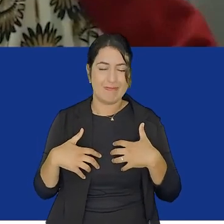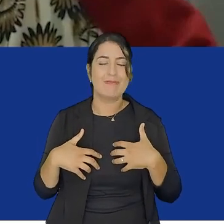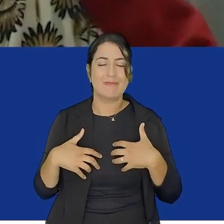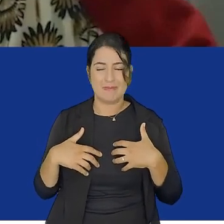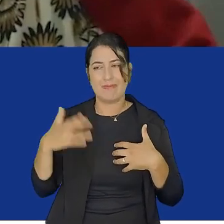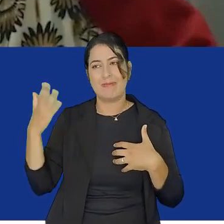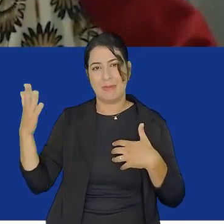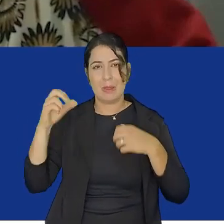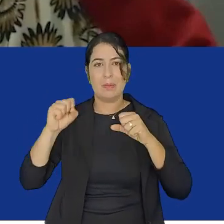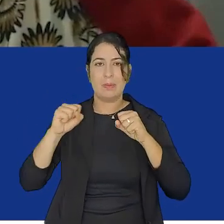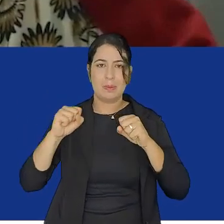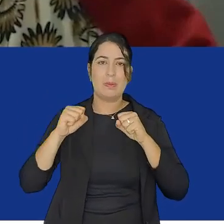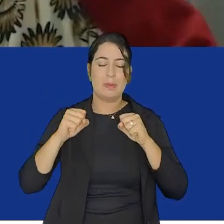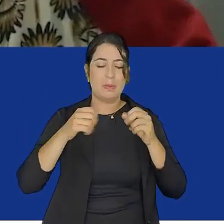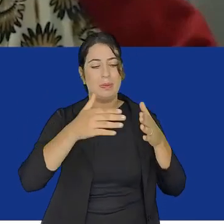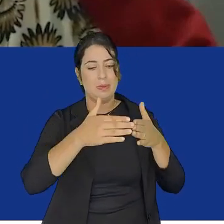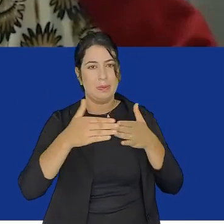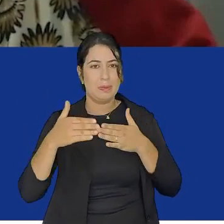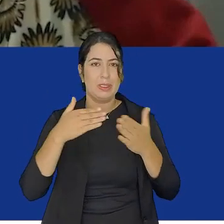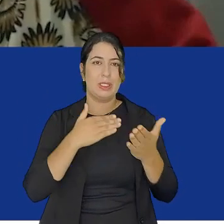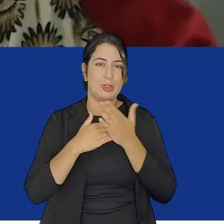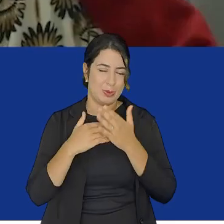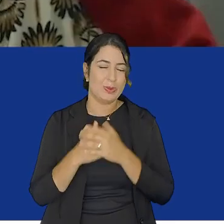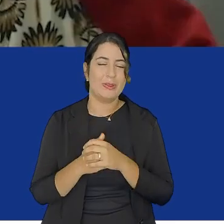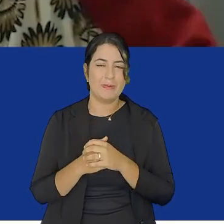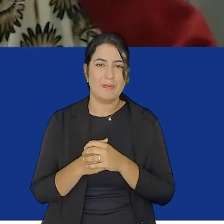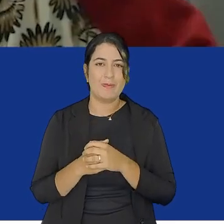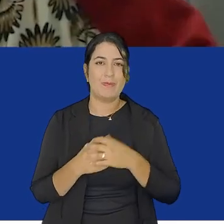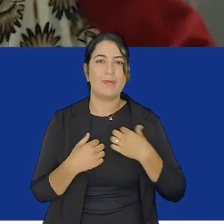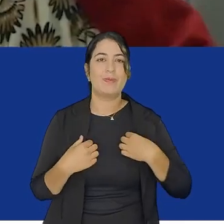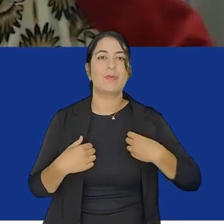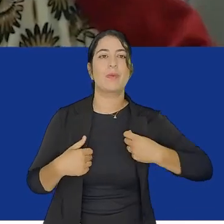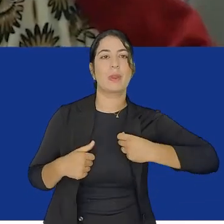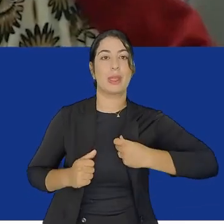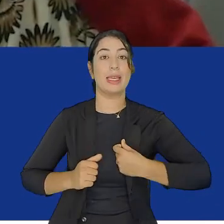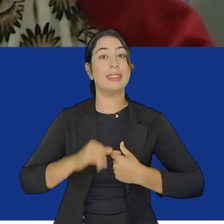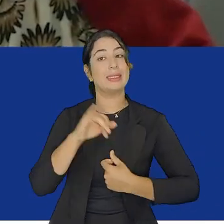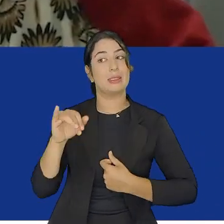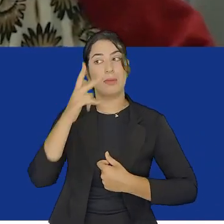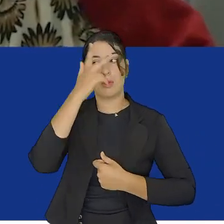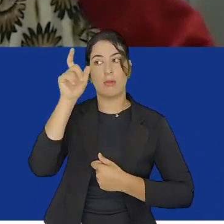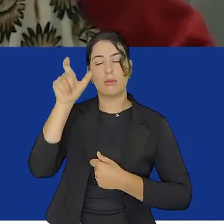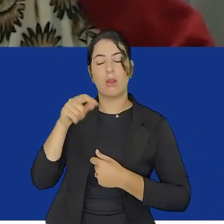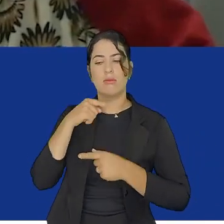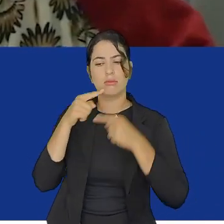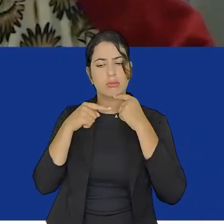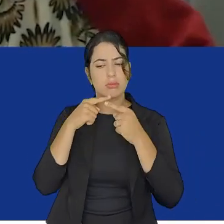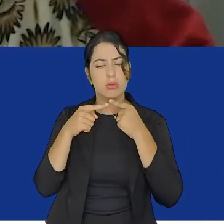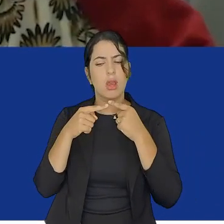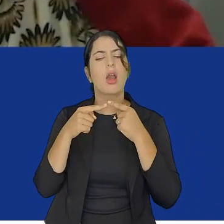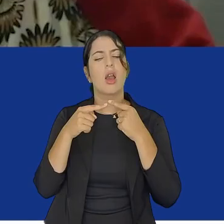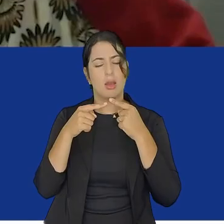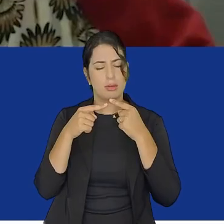há muitas pessoas que têm medo. Né? Eu não posso, então, isso é assédio, isso não é, né? Eu também acho que se a pessoa tem dúvida, é o momento de olhar bem para o